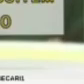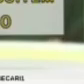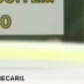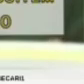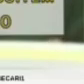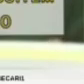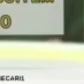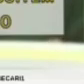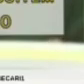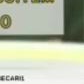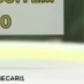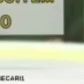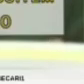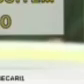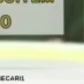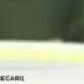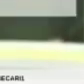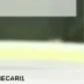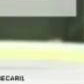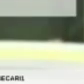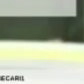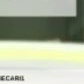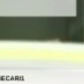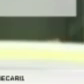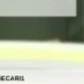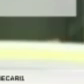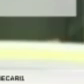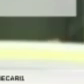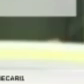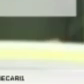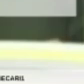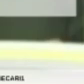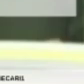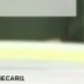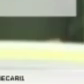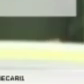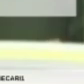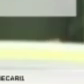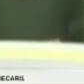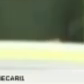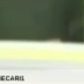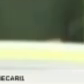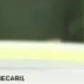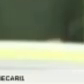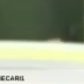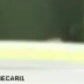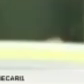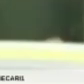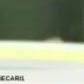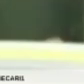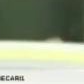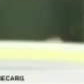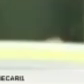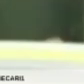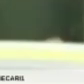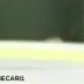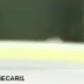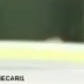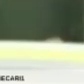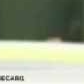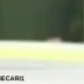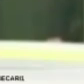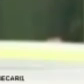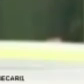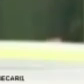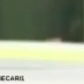fazer parte da lei. Ah, eu acordo, vejo meu cachorrinho ali passando mal, com dor de estômago ou com diarreia. Ah,